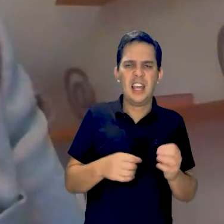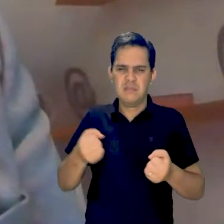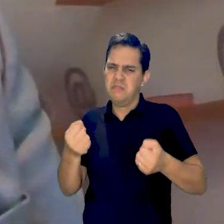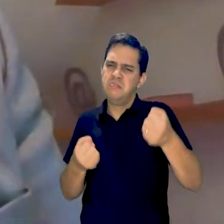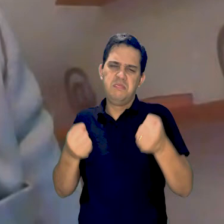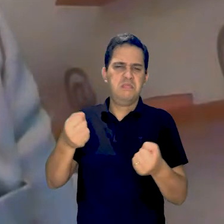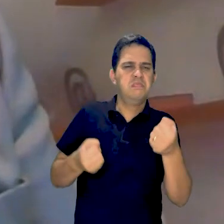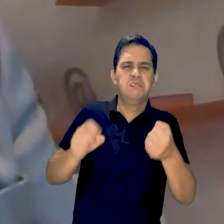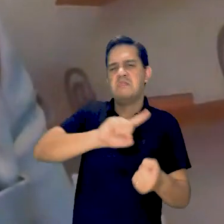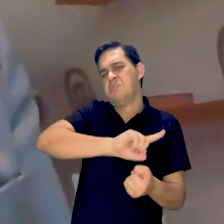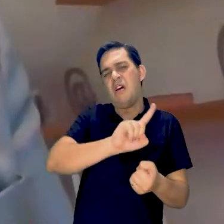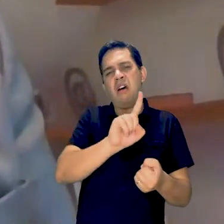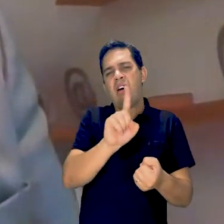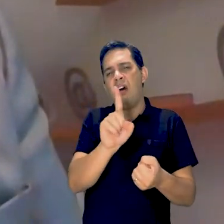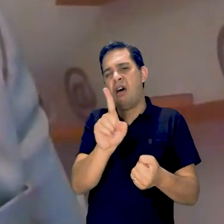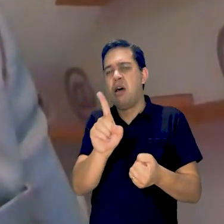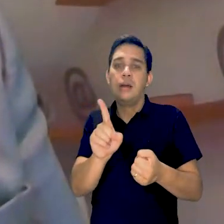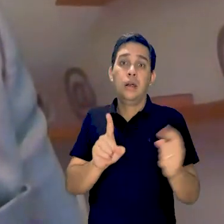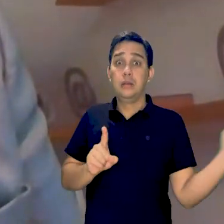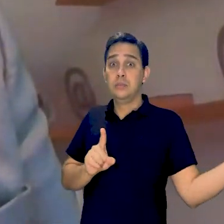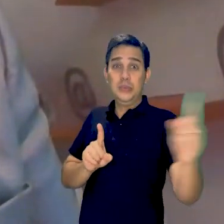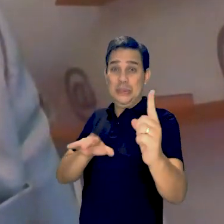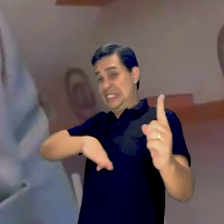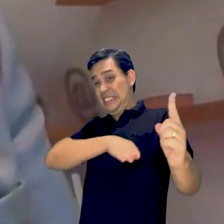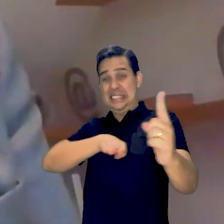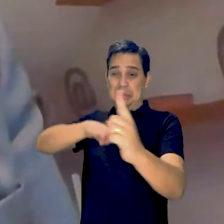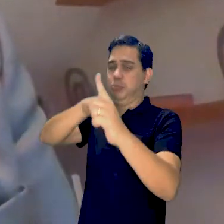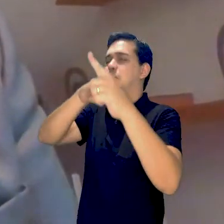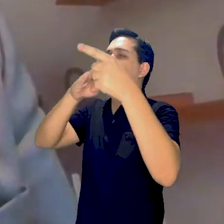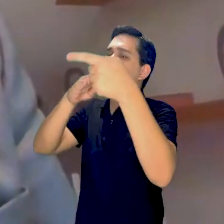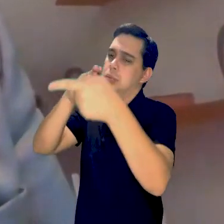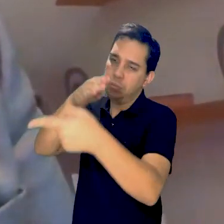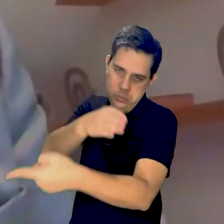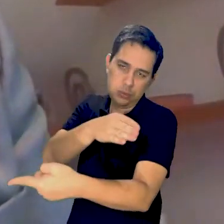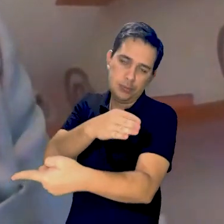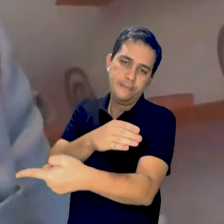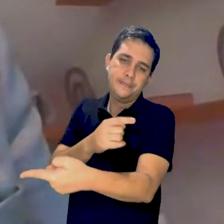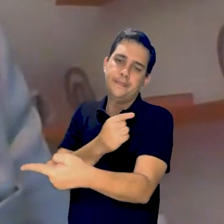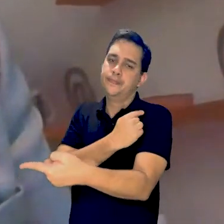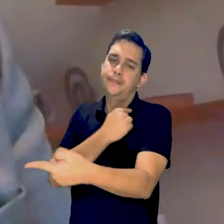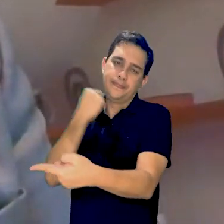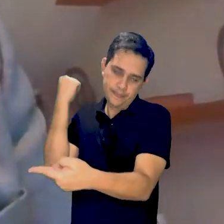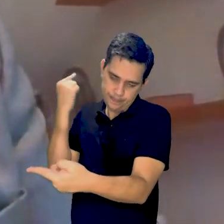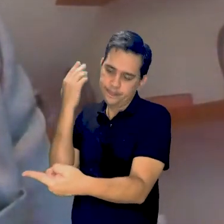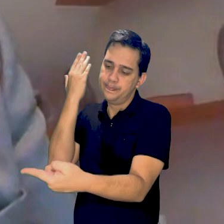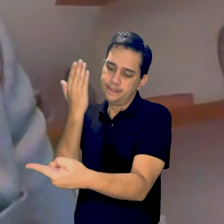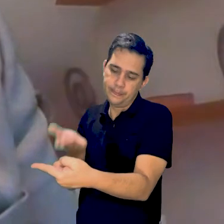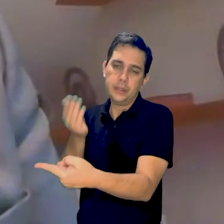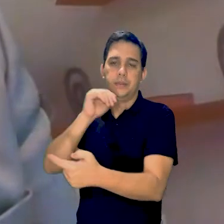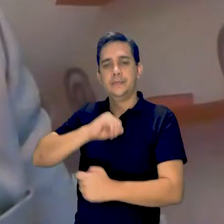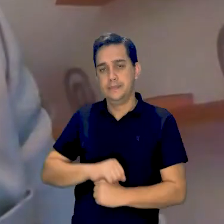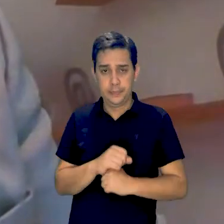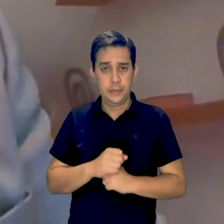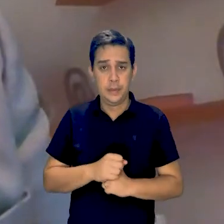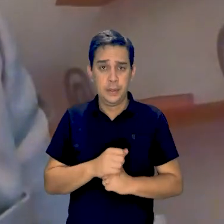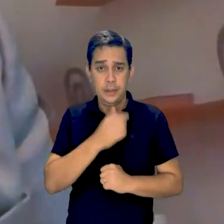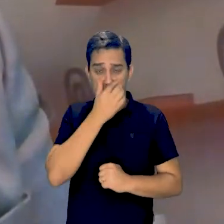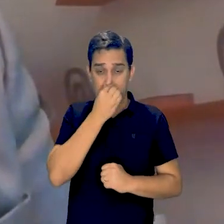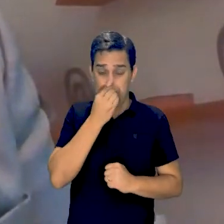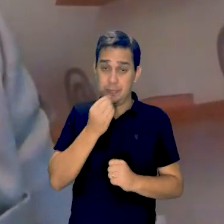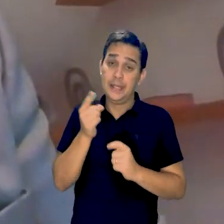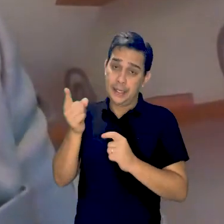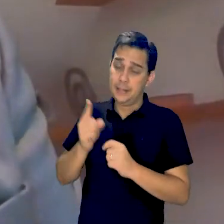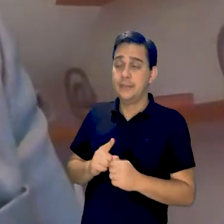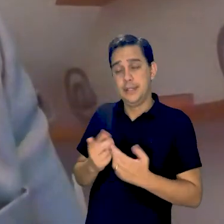velocidade permitida, ele vem acolher esse ciclista que cai na via e vem posteriormente a óbito. E aí ele vem